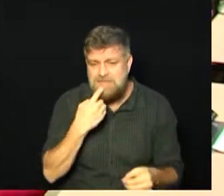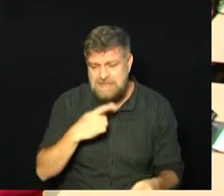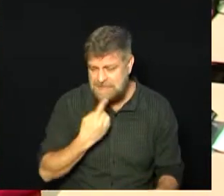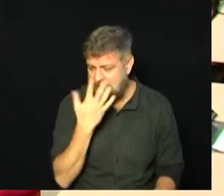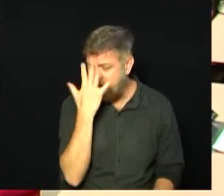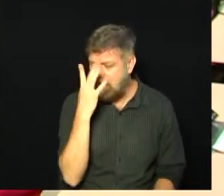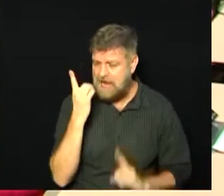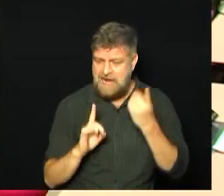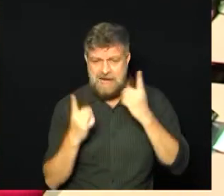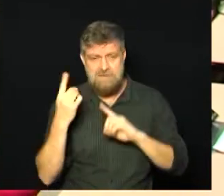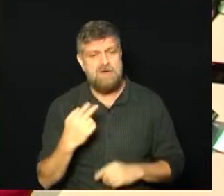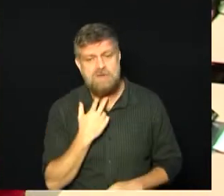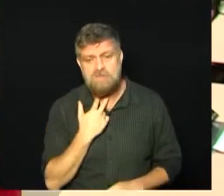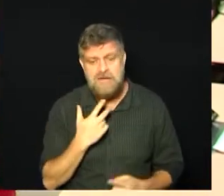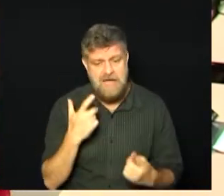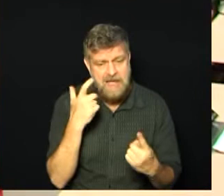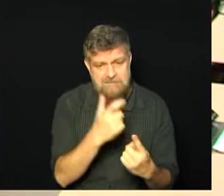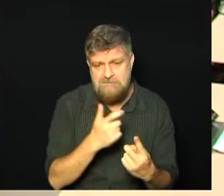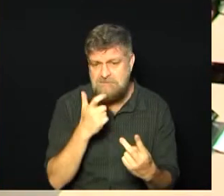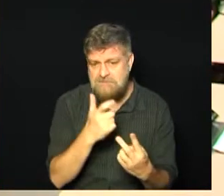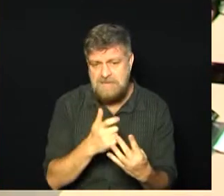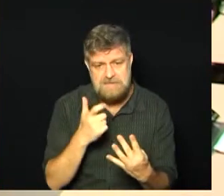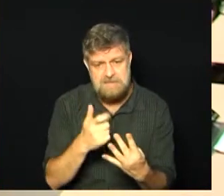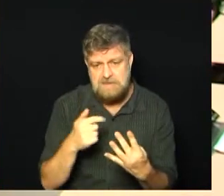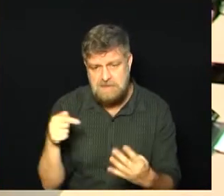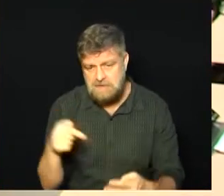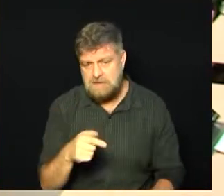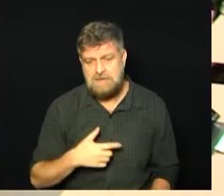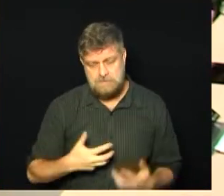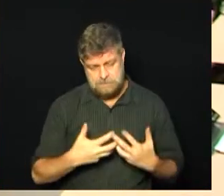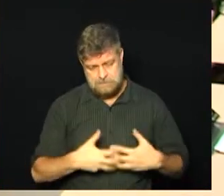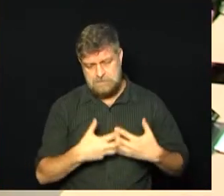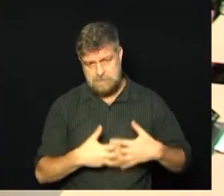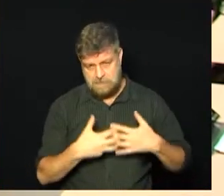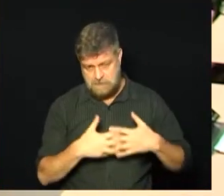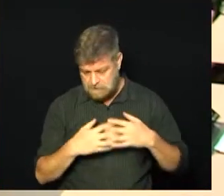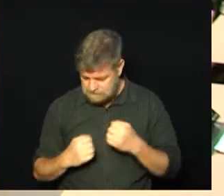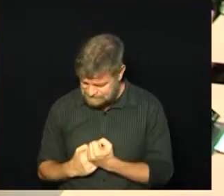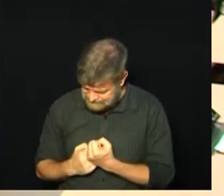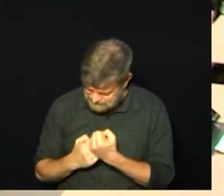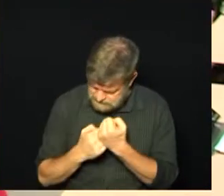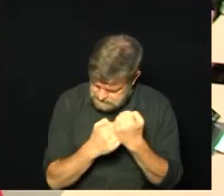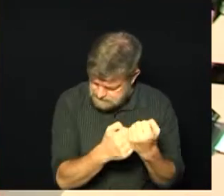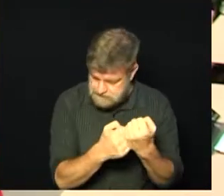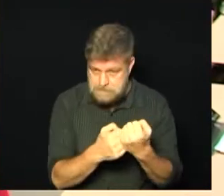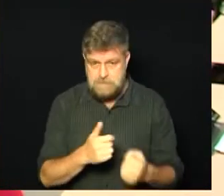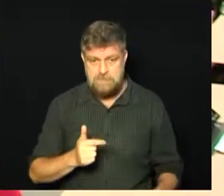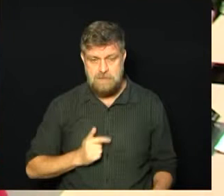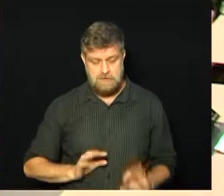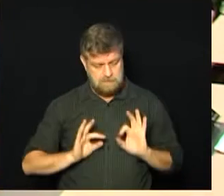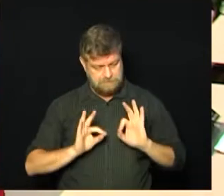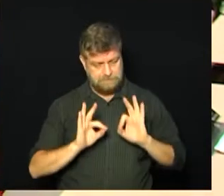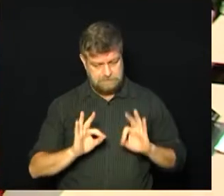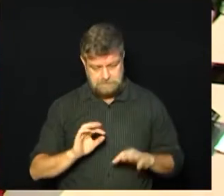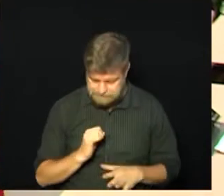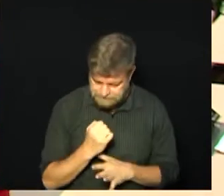não justifica. A vacina ela tem sido assim uma forma muito de